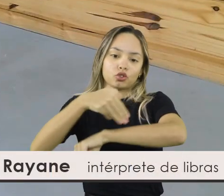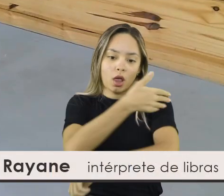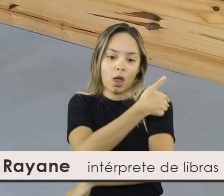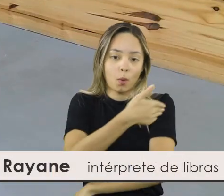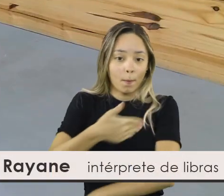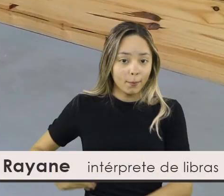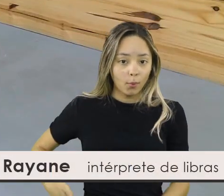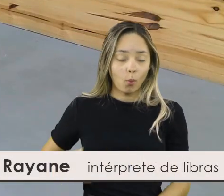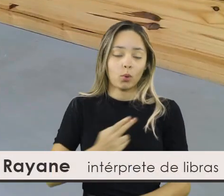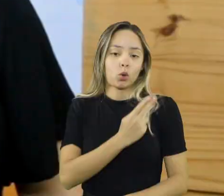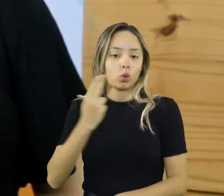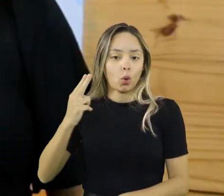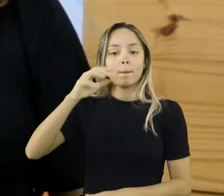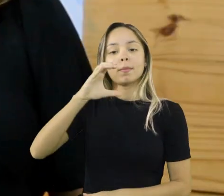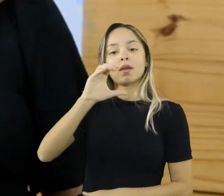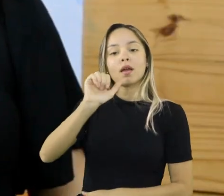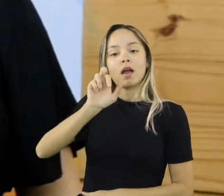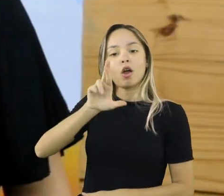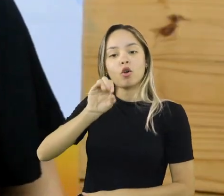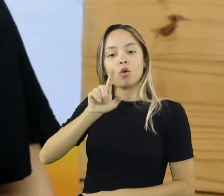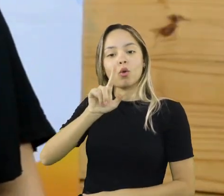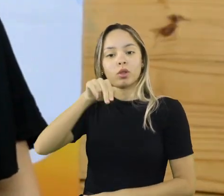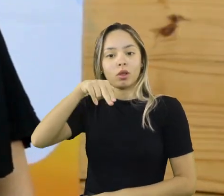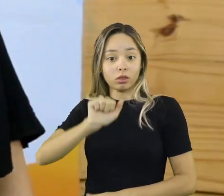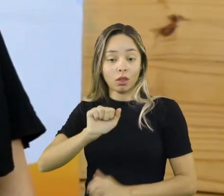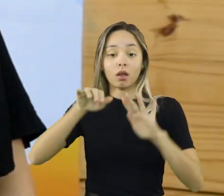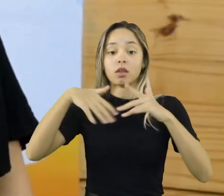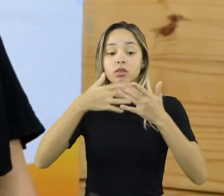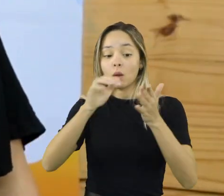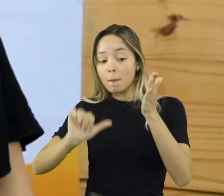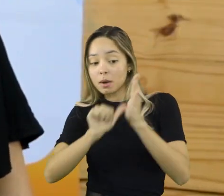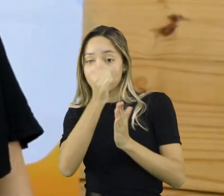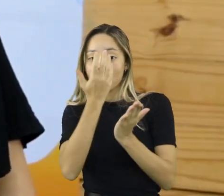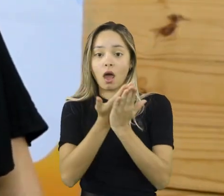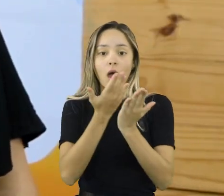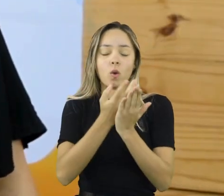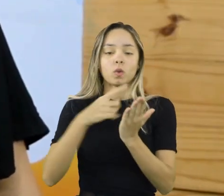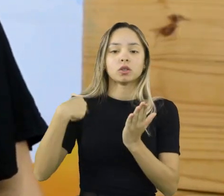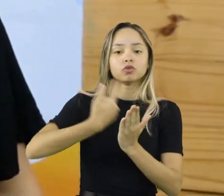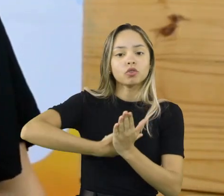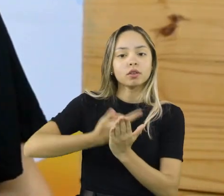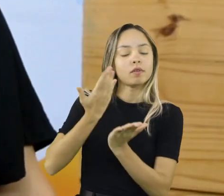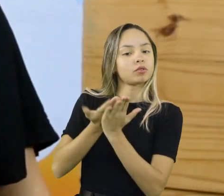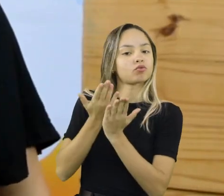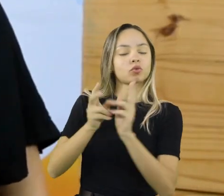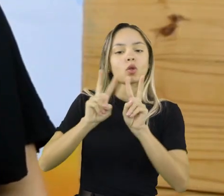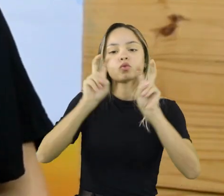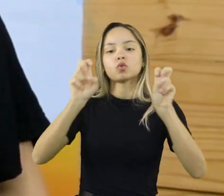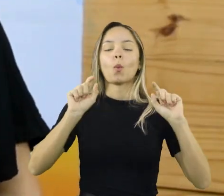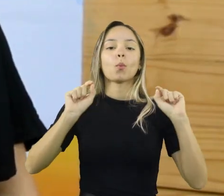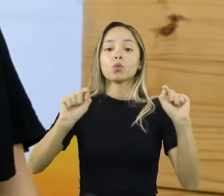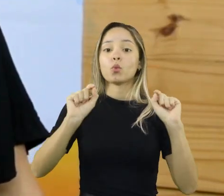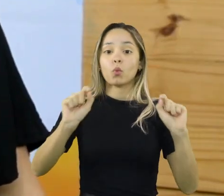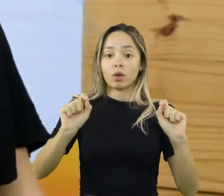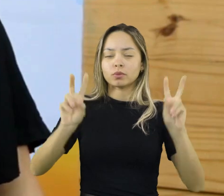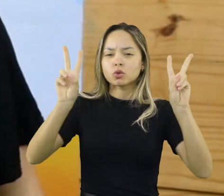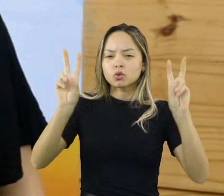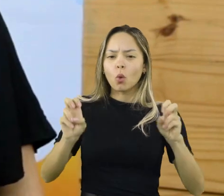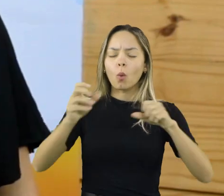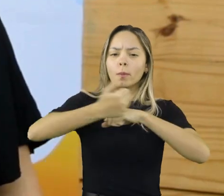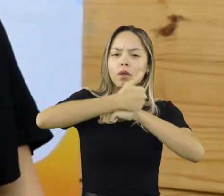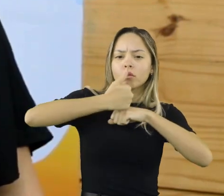professora Carolina Lima. Nessa primeira aula, nós vamos estudar a unidade que vai tratar da questão da